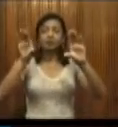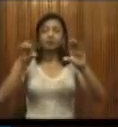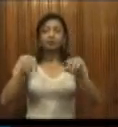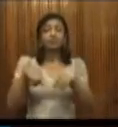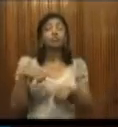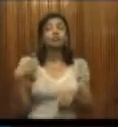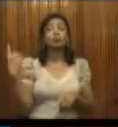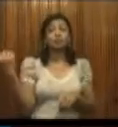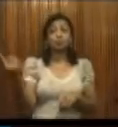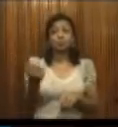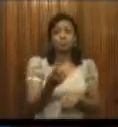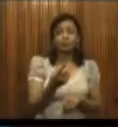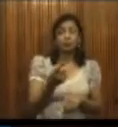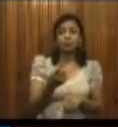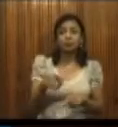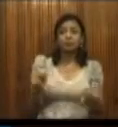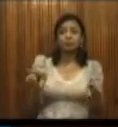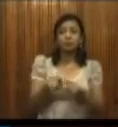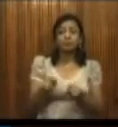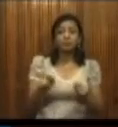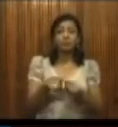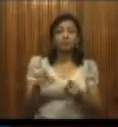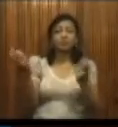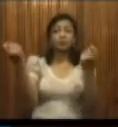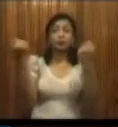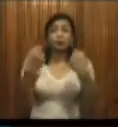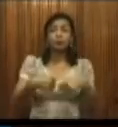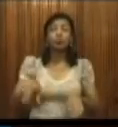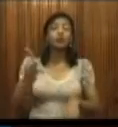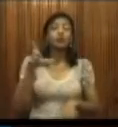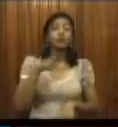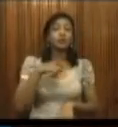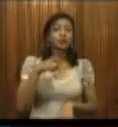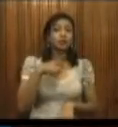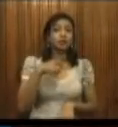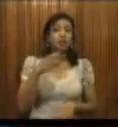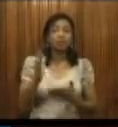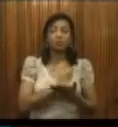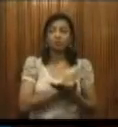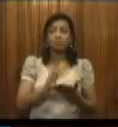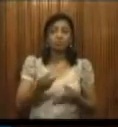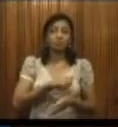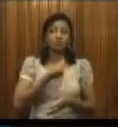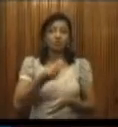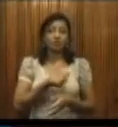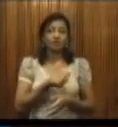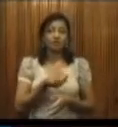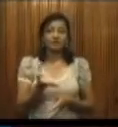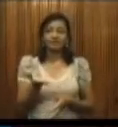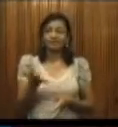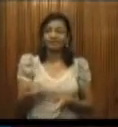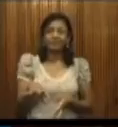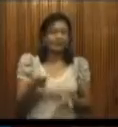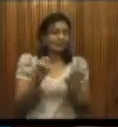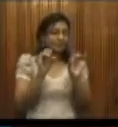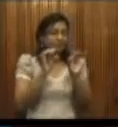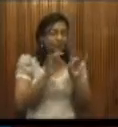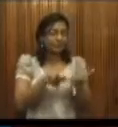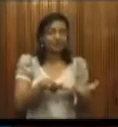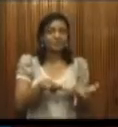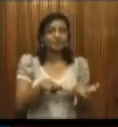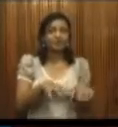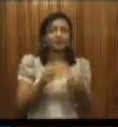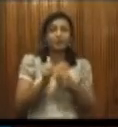todos nós aqui, possivelmente temos algo em nossas vidas que temos dificuldade de abrir mão por causa do Senhor.